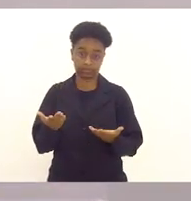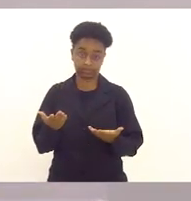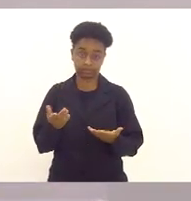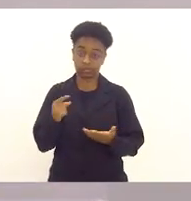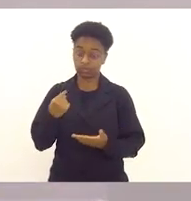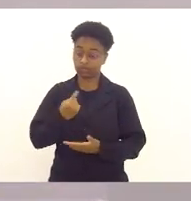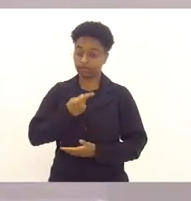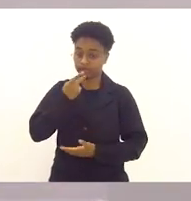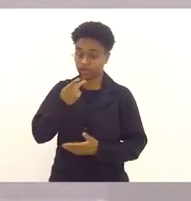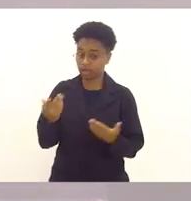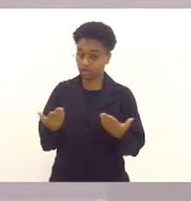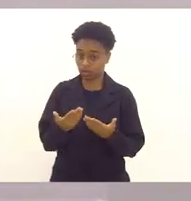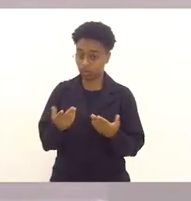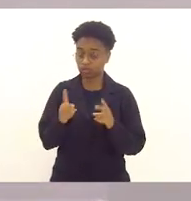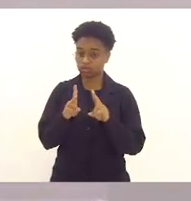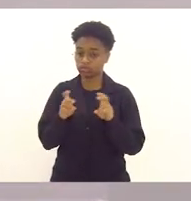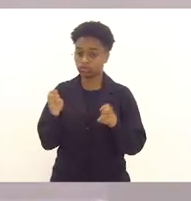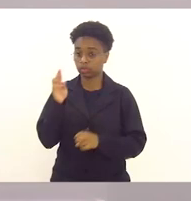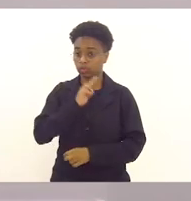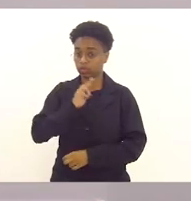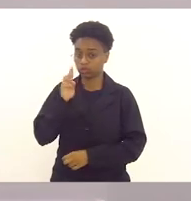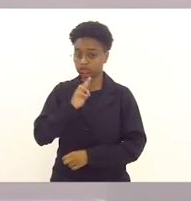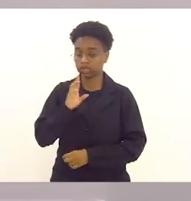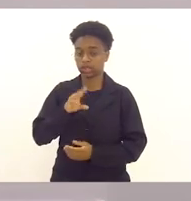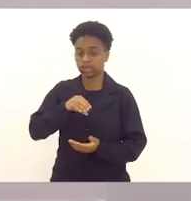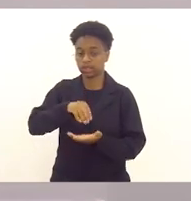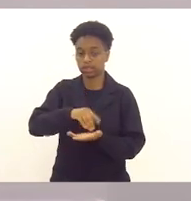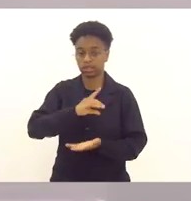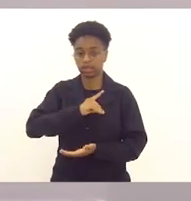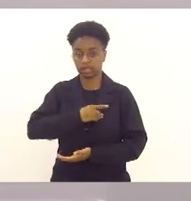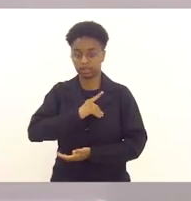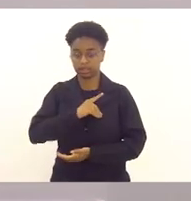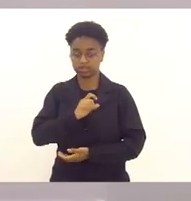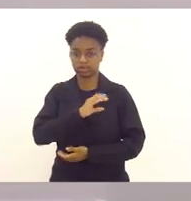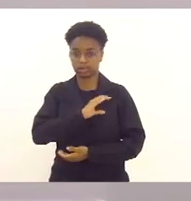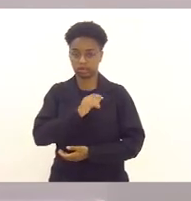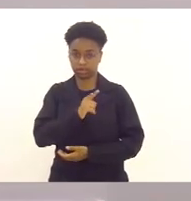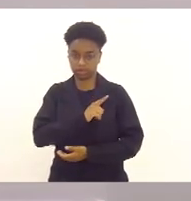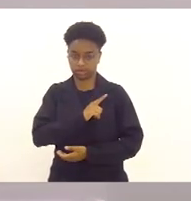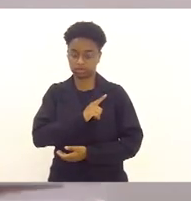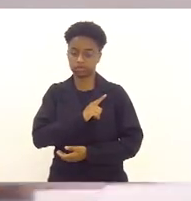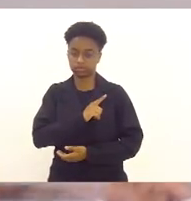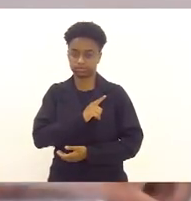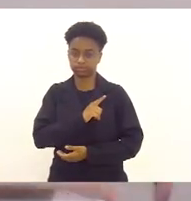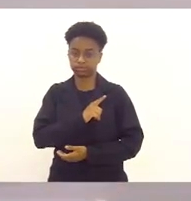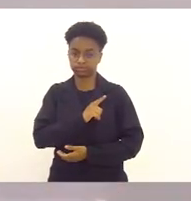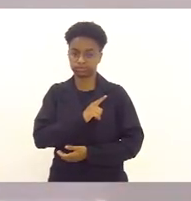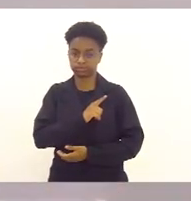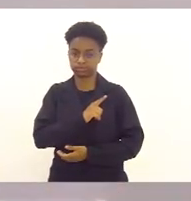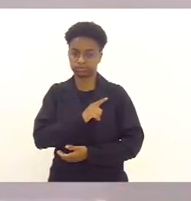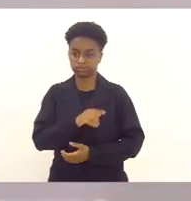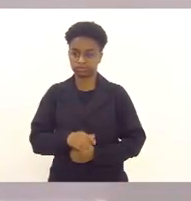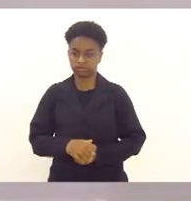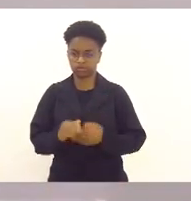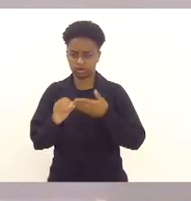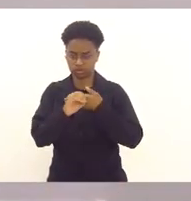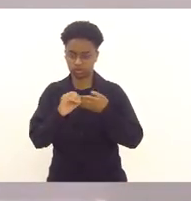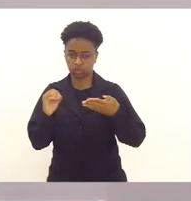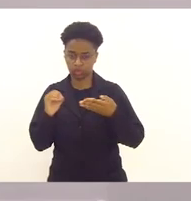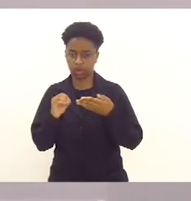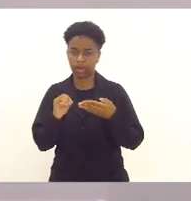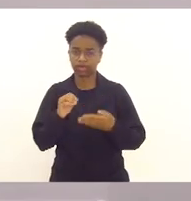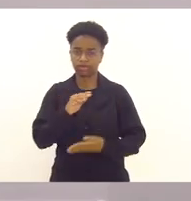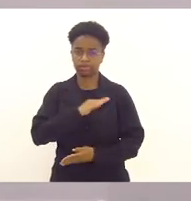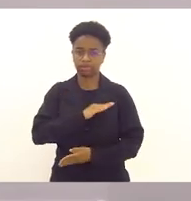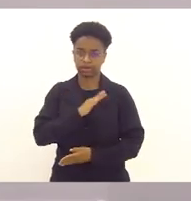estava falando aqui da urgência da delegacia em Campo Grande enfim zona zona oeste